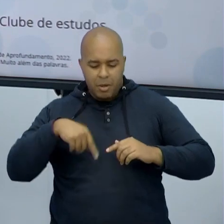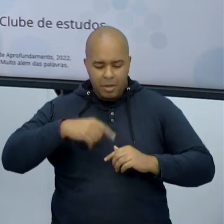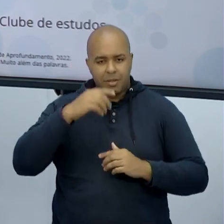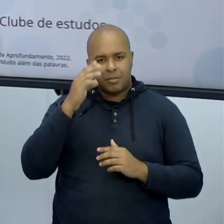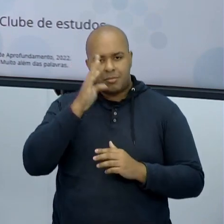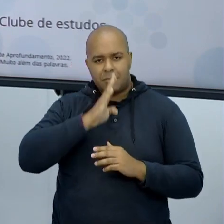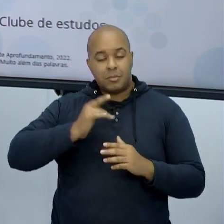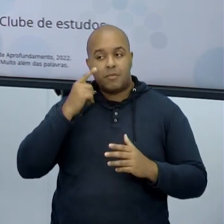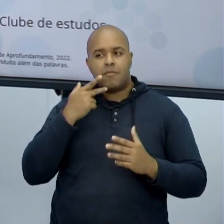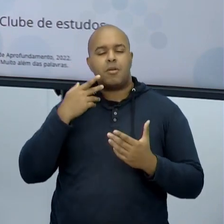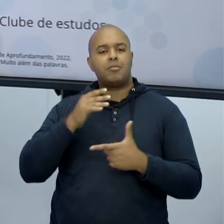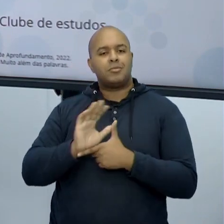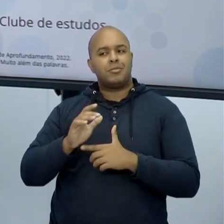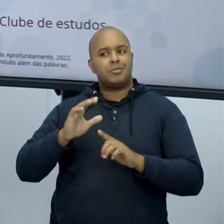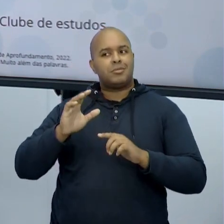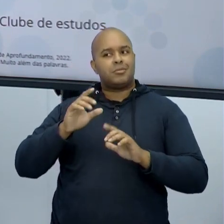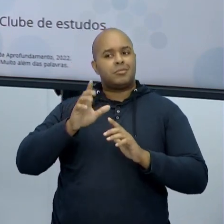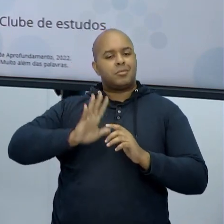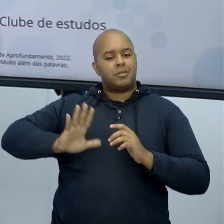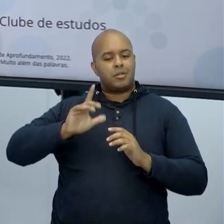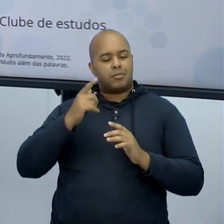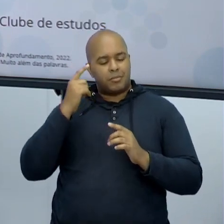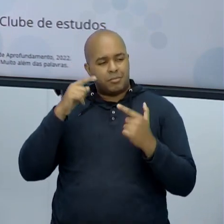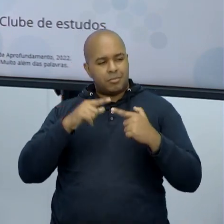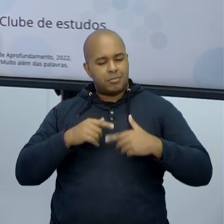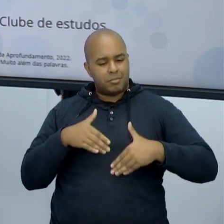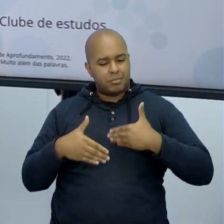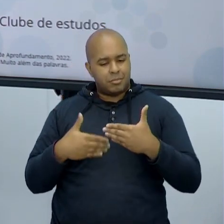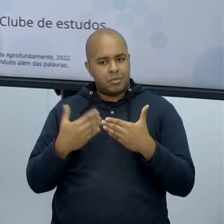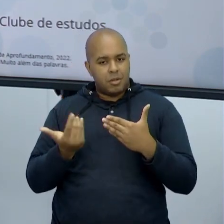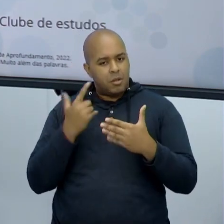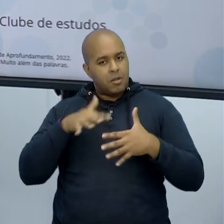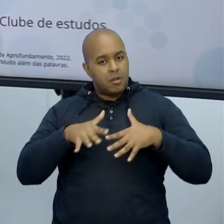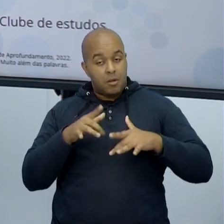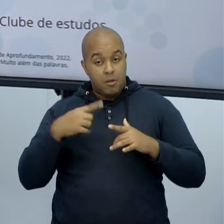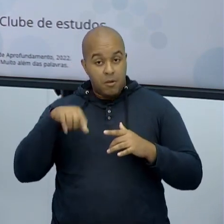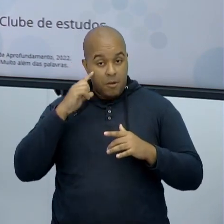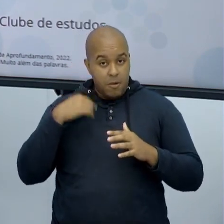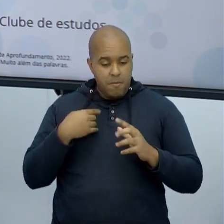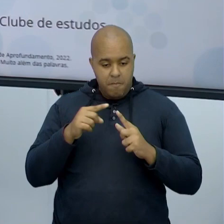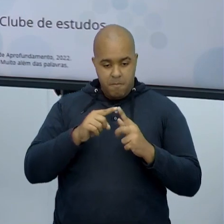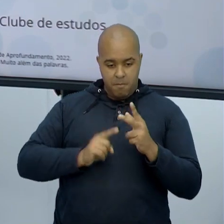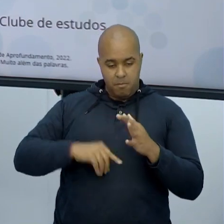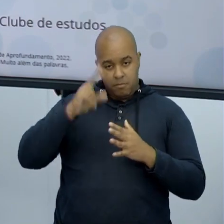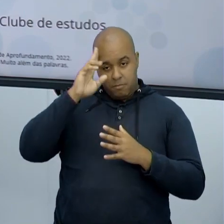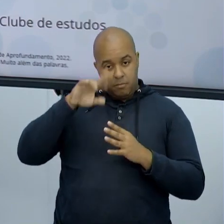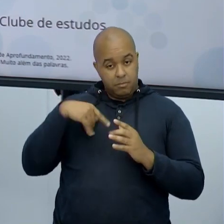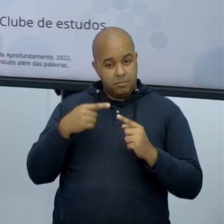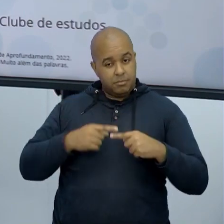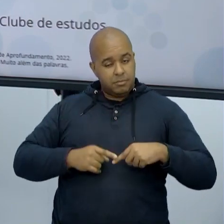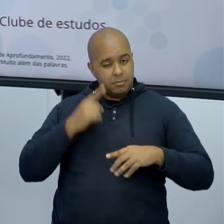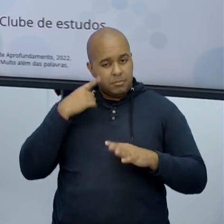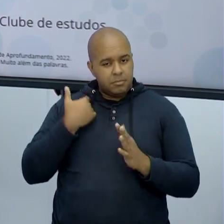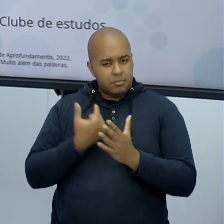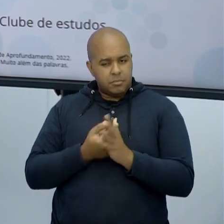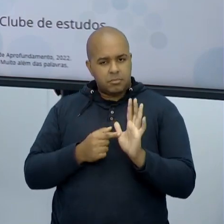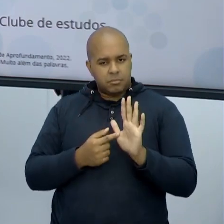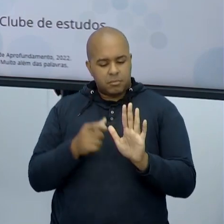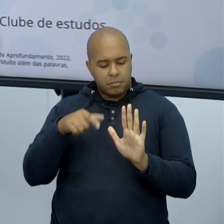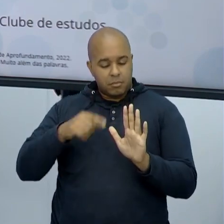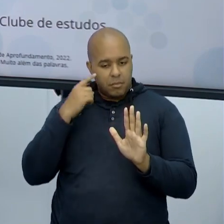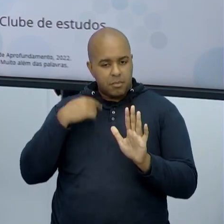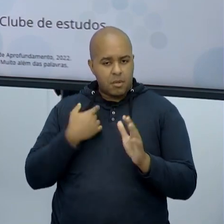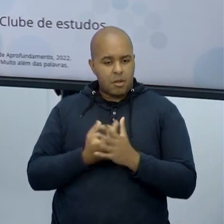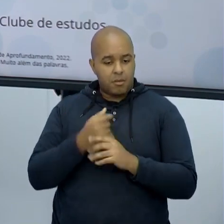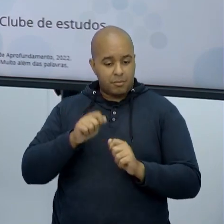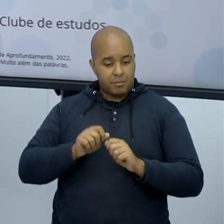associar, relacionar os movimentos, as etapas que o nosso cinema passou aos componentes históricos. Então essa relação, claro, eu vou apontando aqui, mas você